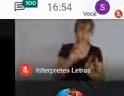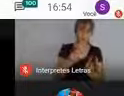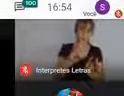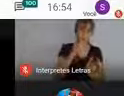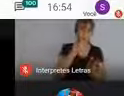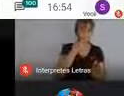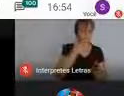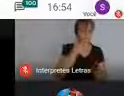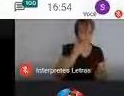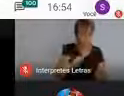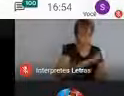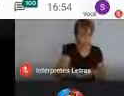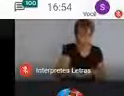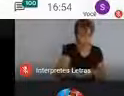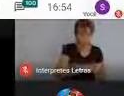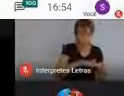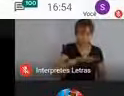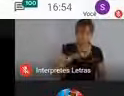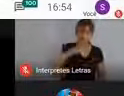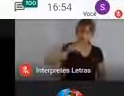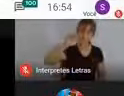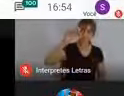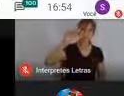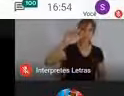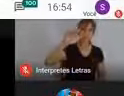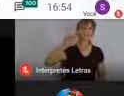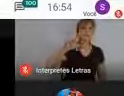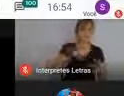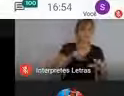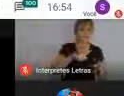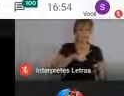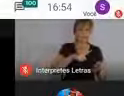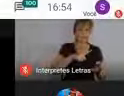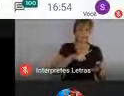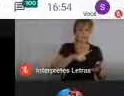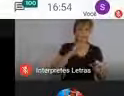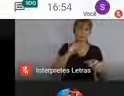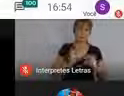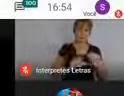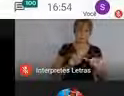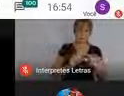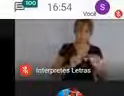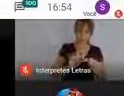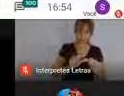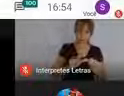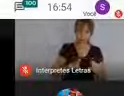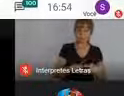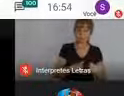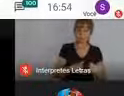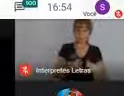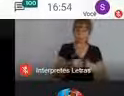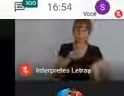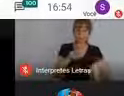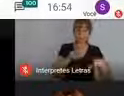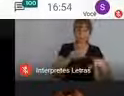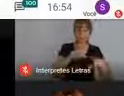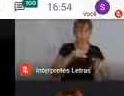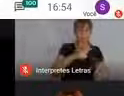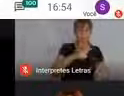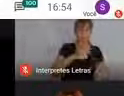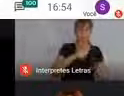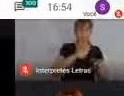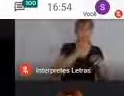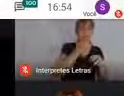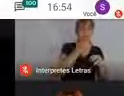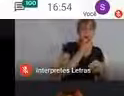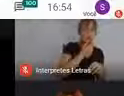dos mais velhos. A variável genérica, nós avaliamos a diferença entre a fala de homens e mulheres.